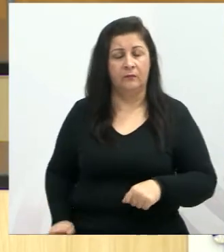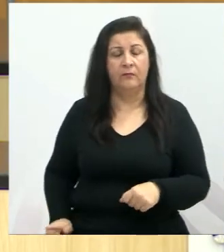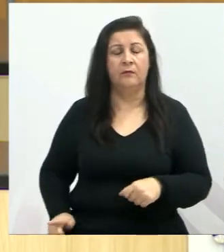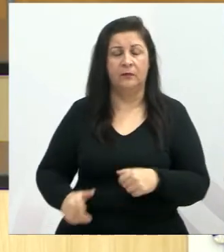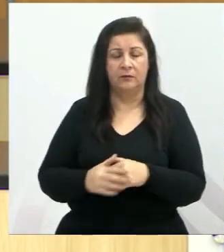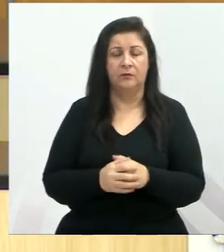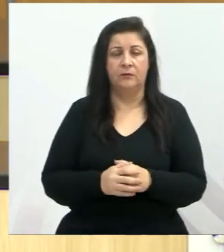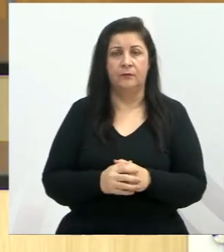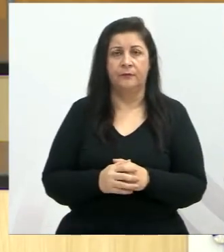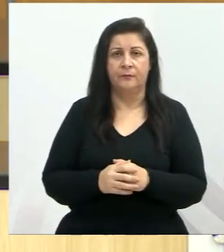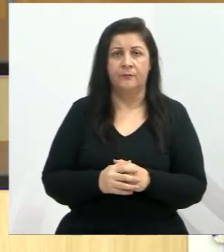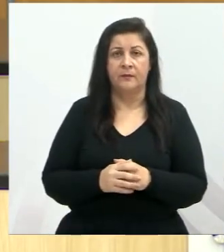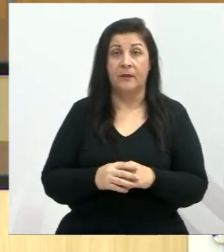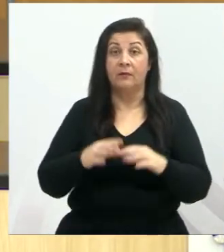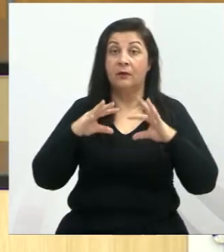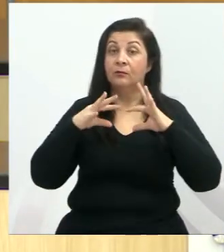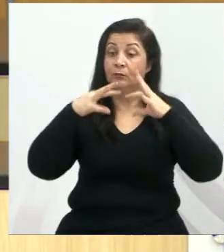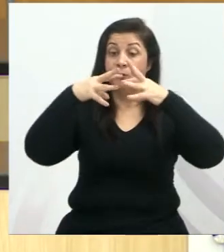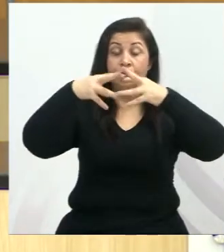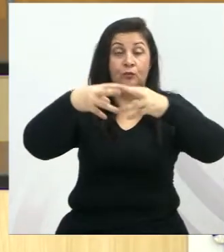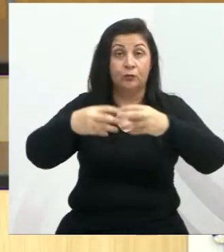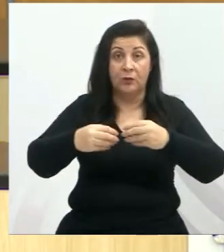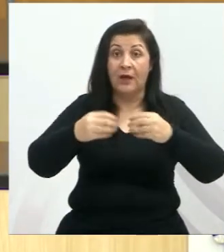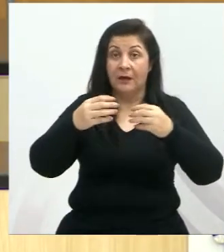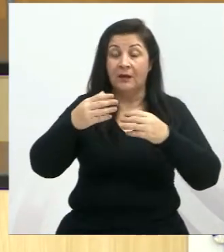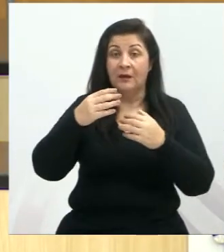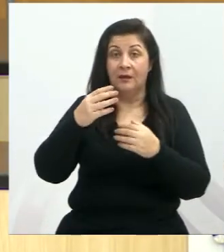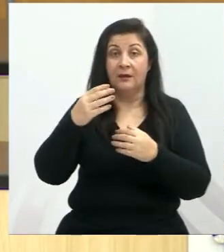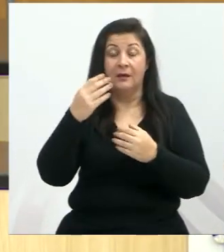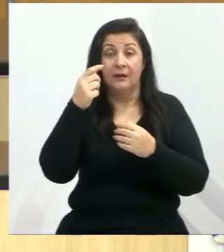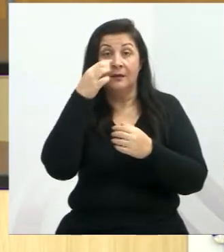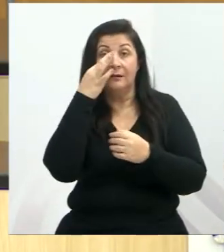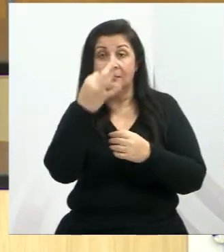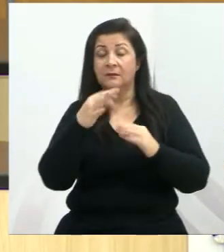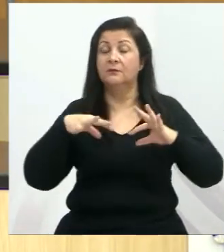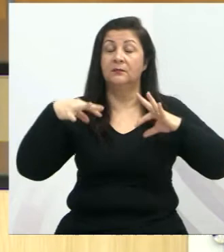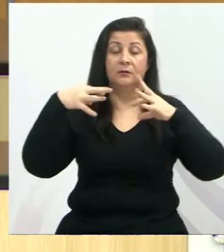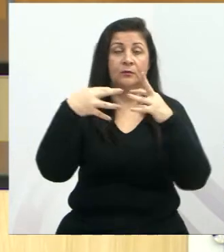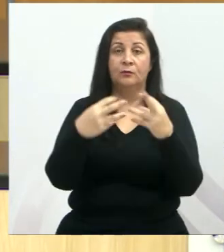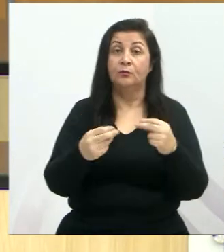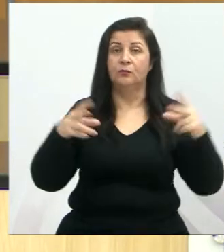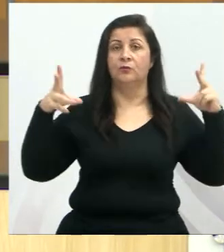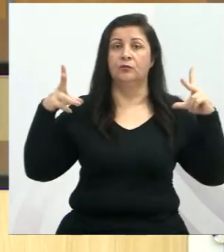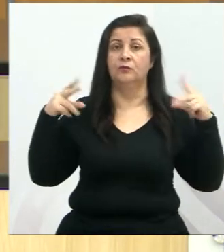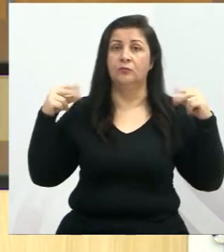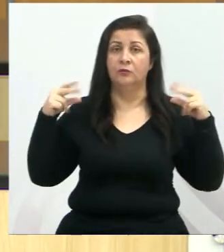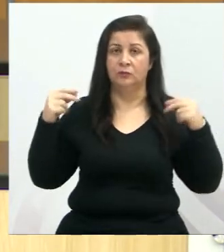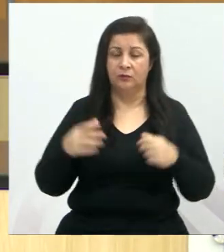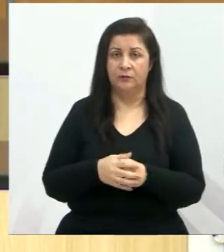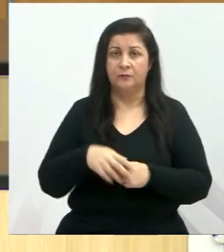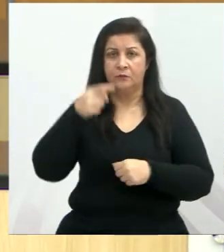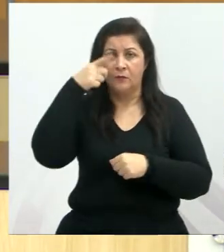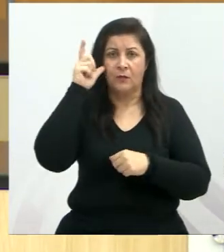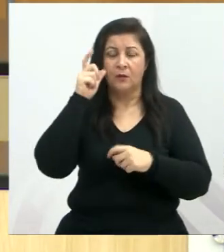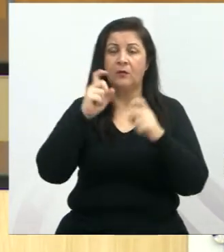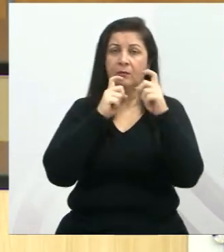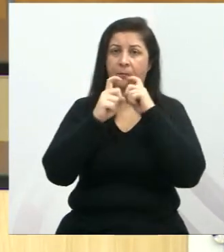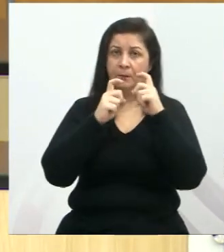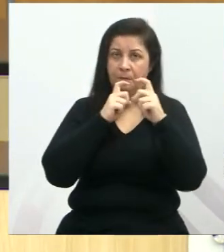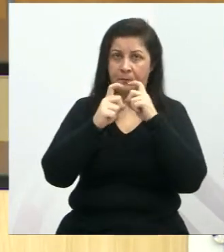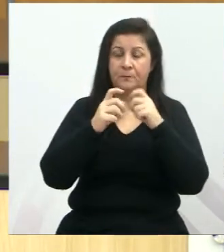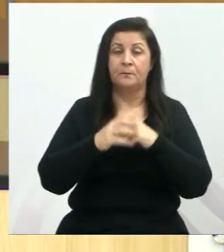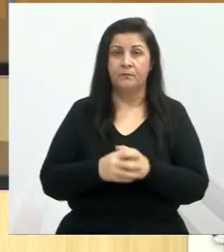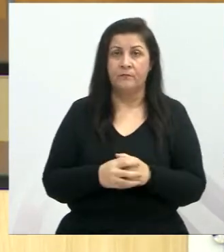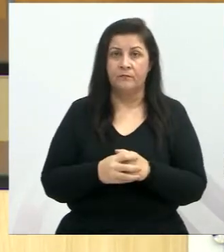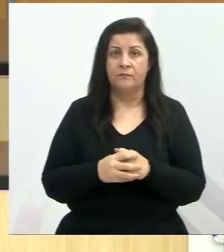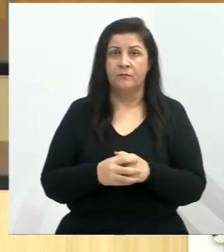reivindicação nossa aqui, mas a reivindicação de toda a categoria do Estado de São Paulo. Ontem, na Federação de Transporte do Estado de São Paulo, houve uma reunião